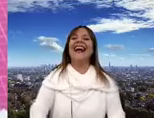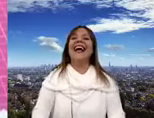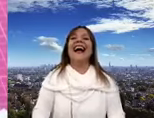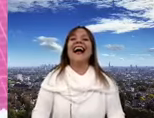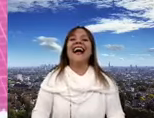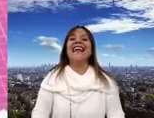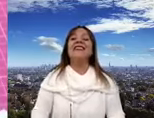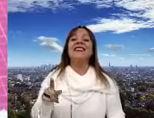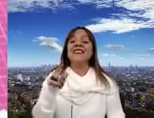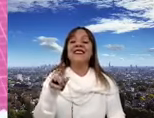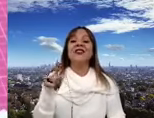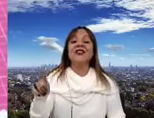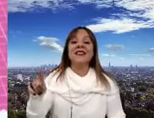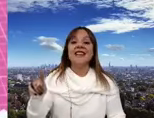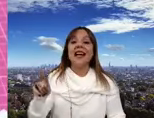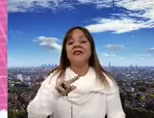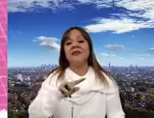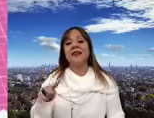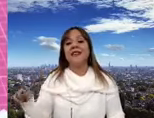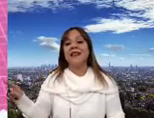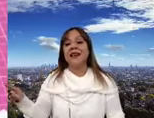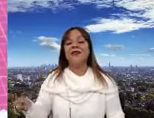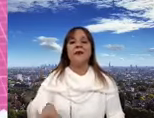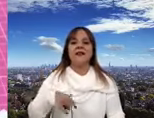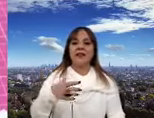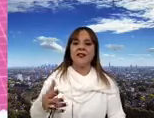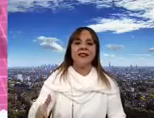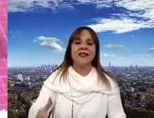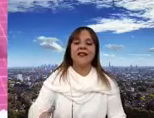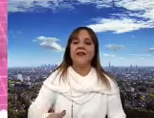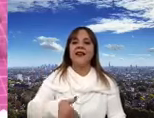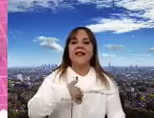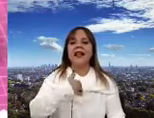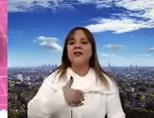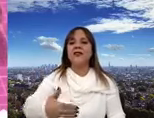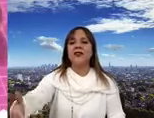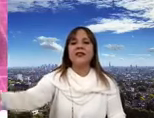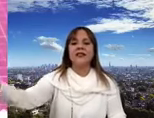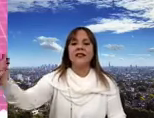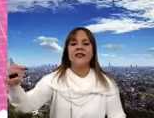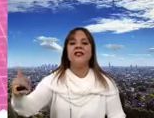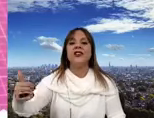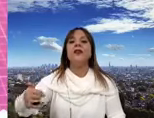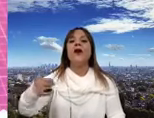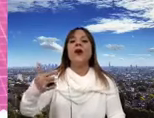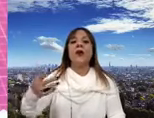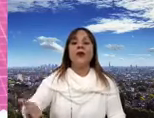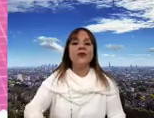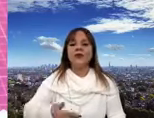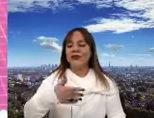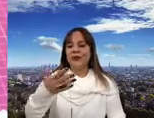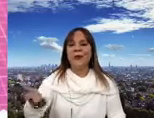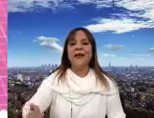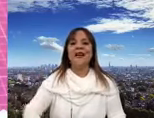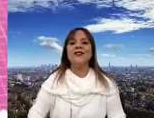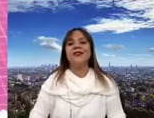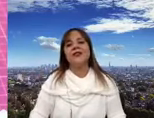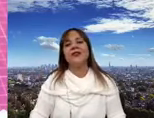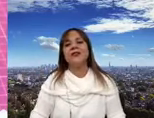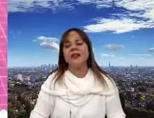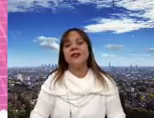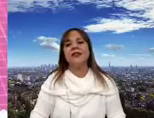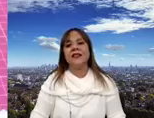E vai ser assim todas as lives do mês inteiro, os parceiros aí da Santa Fé, as lives todas que vocês assistiram com os comunicadores que vocês gostam tanto